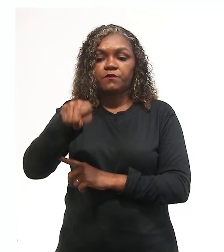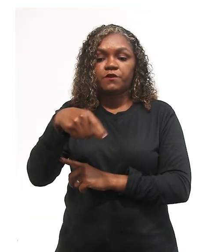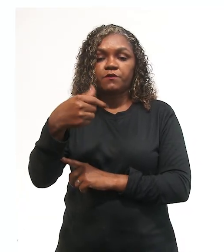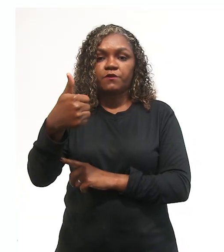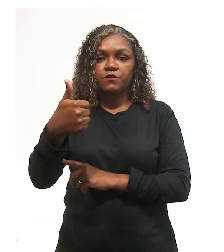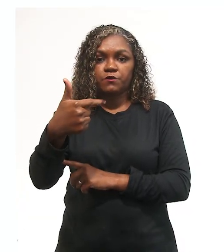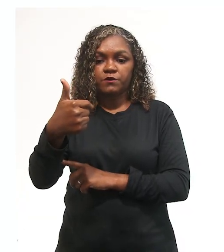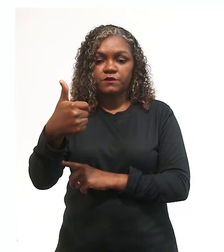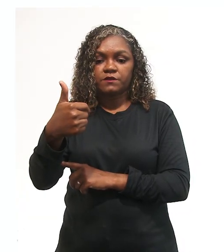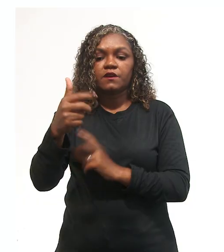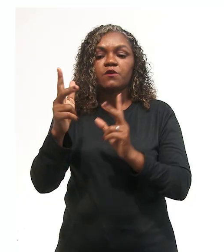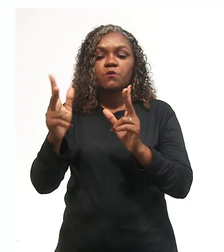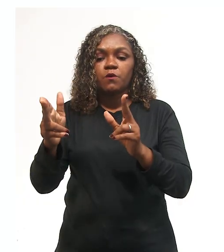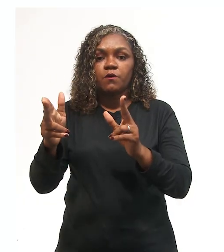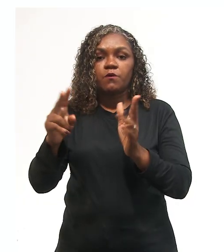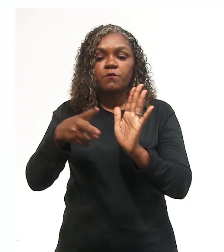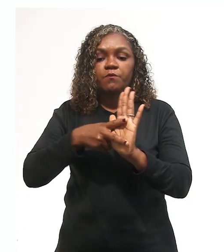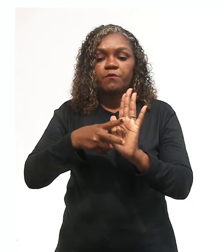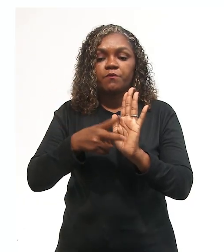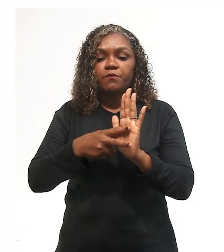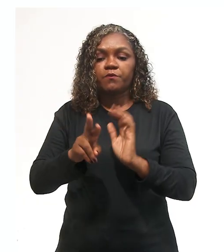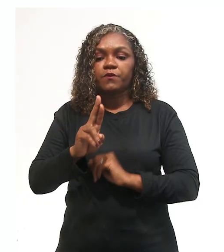ter